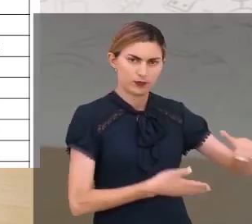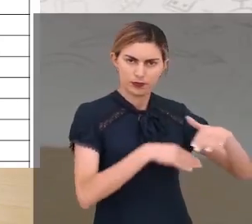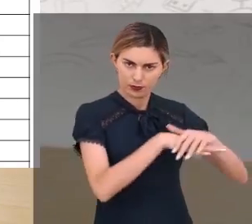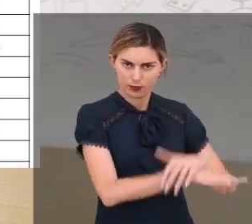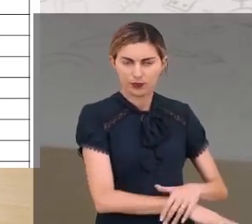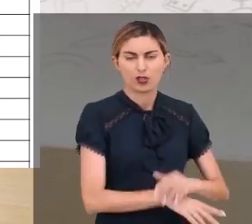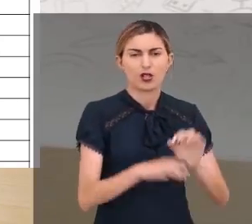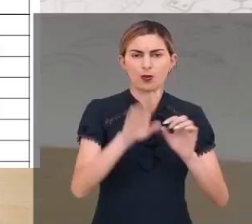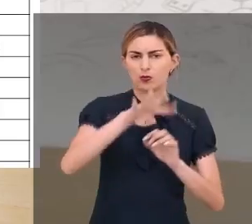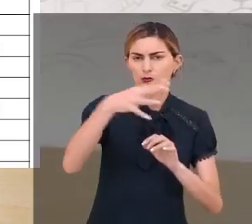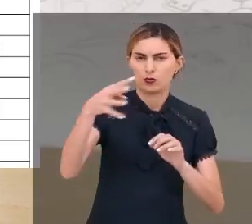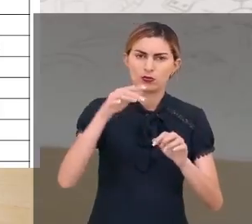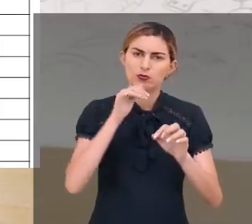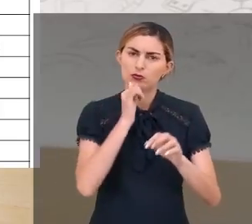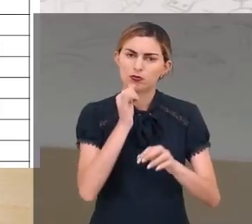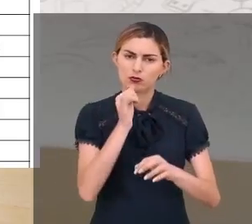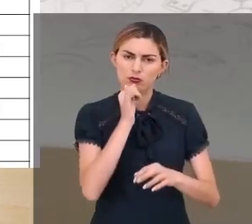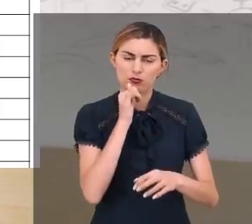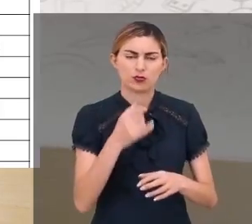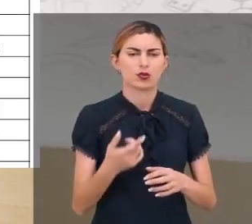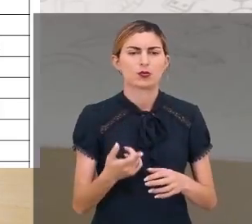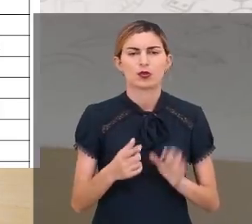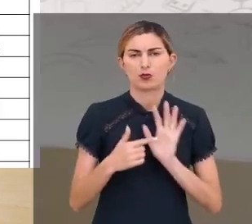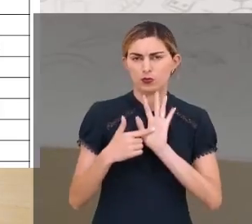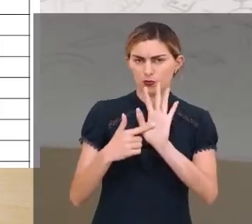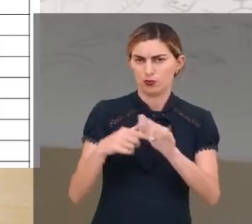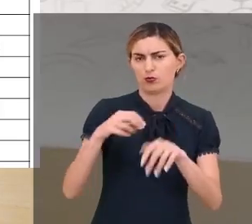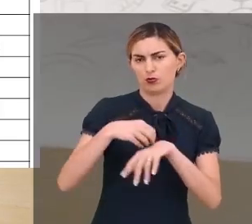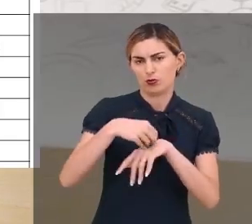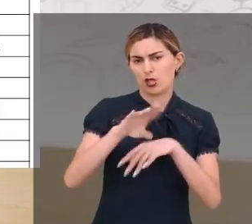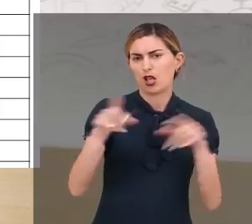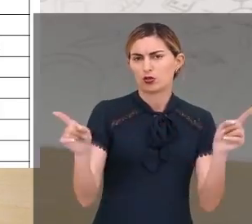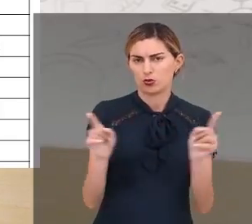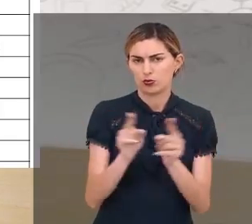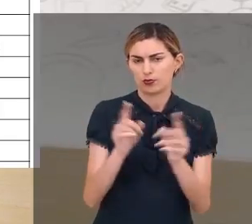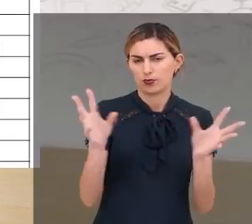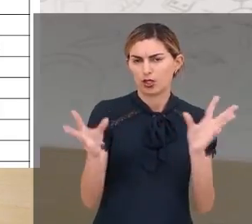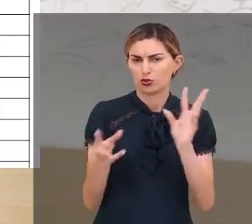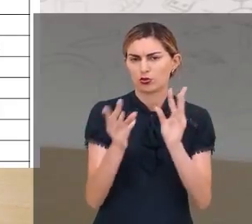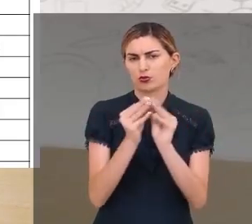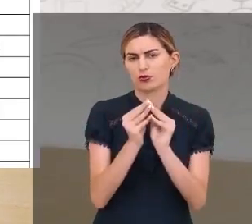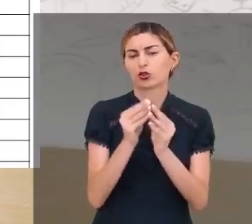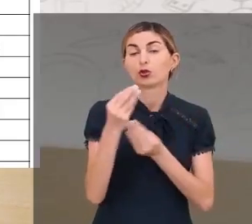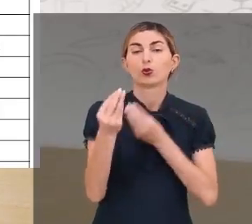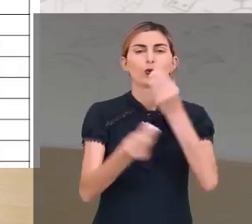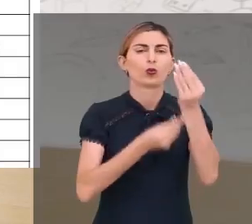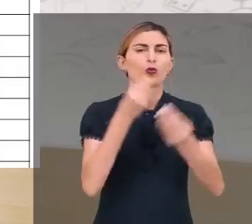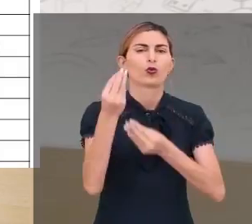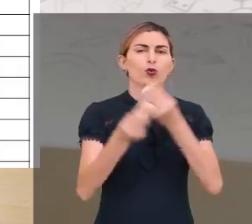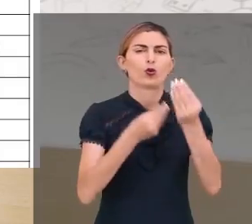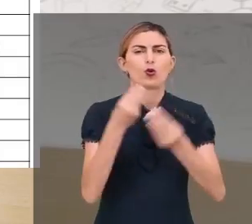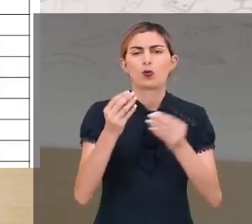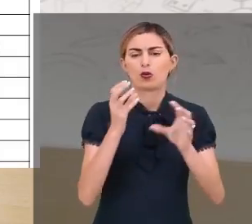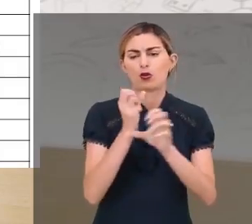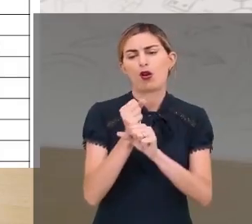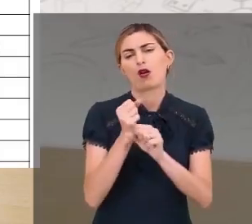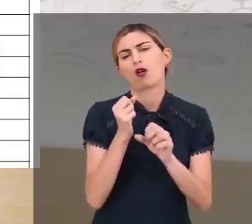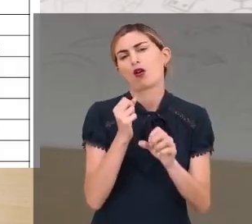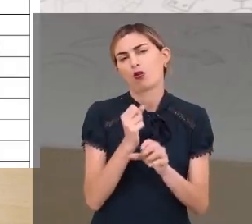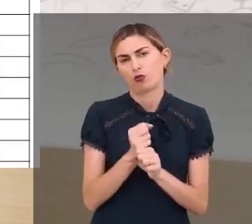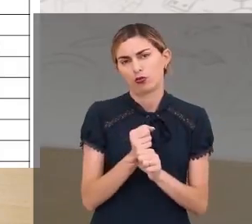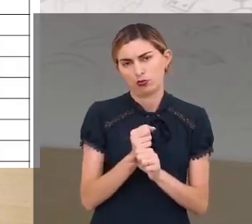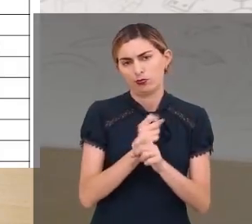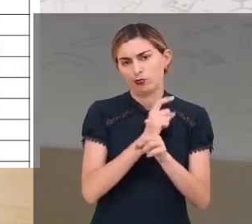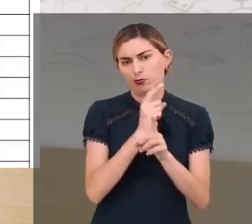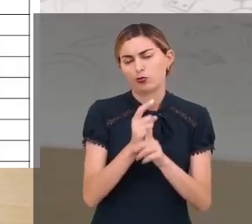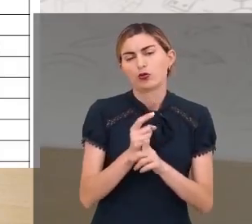forma detalhada, construímos o exemplo, mas aqui trouxemos, resumidamente, como é que se funciona o